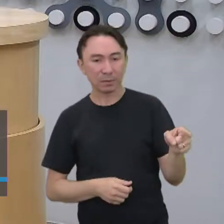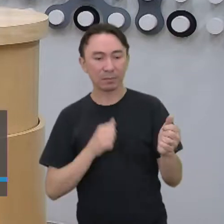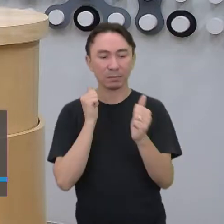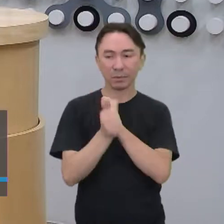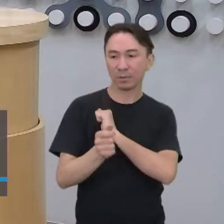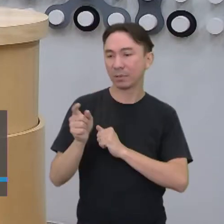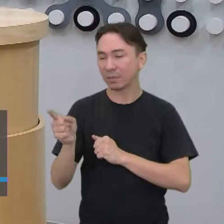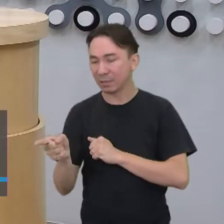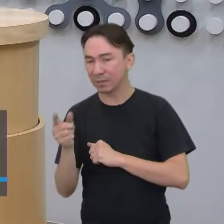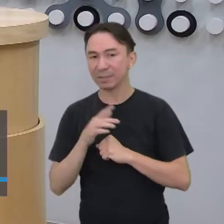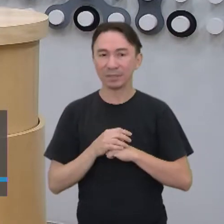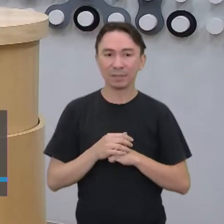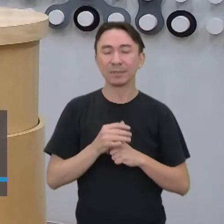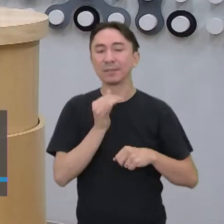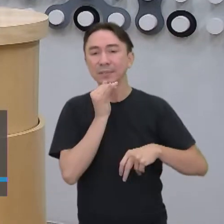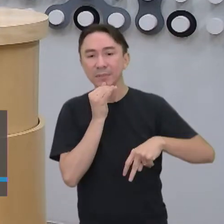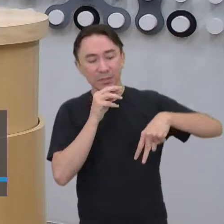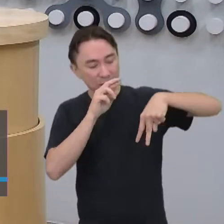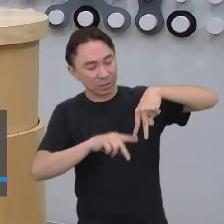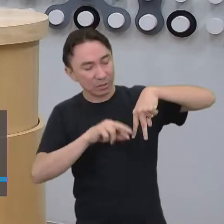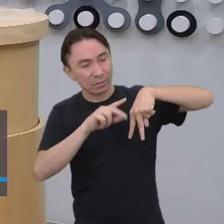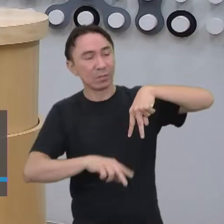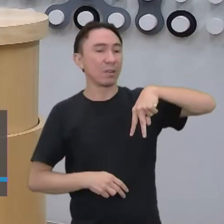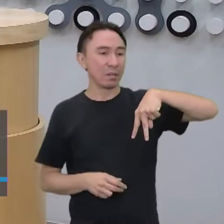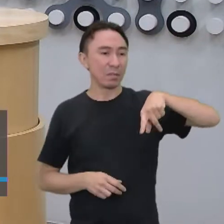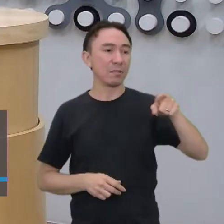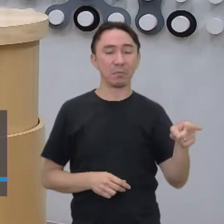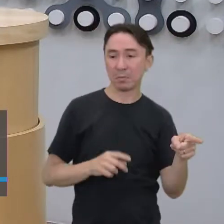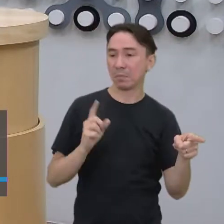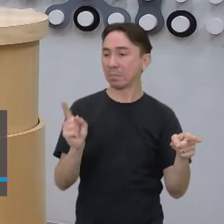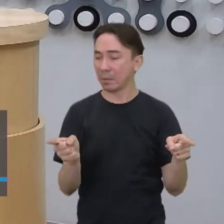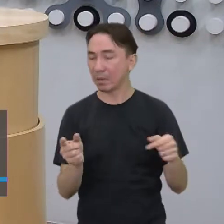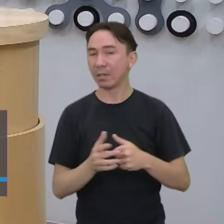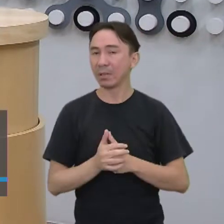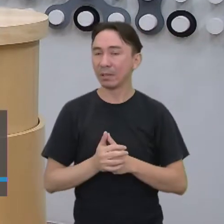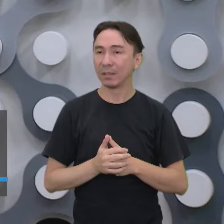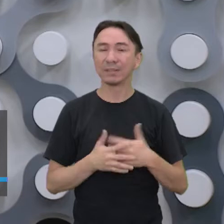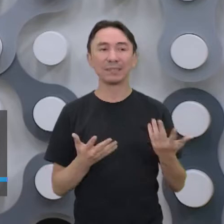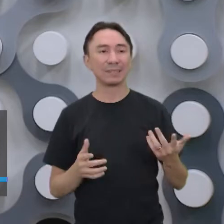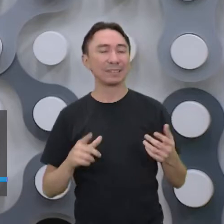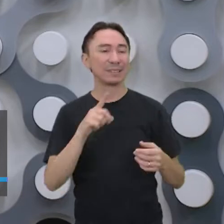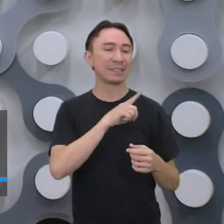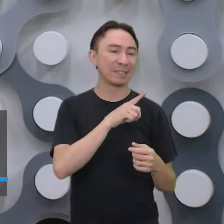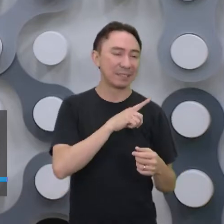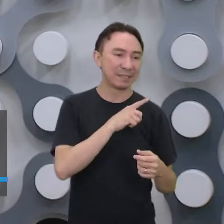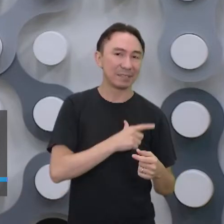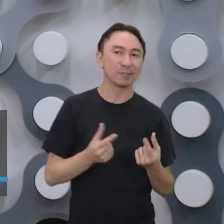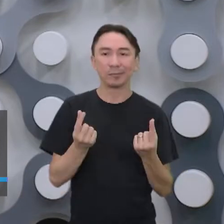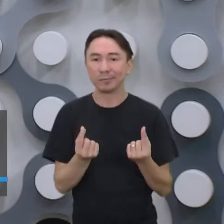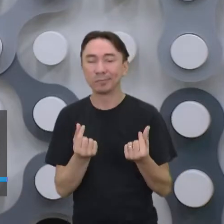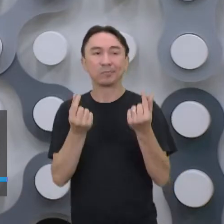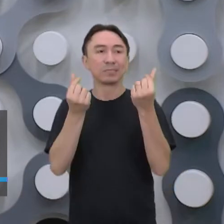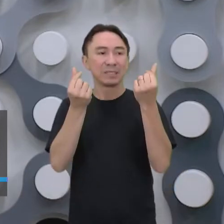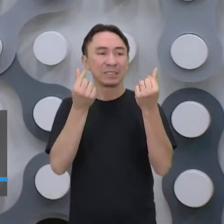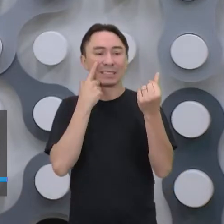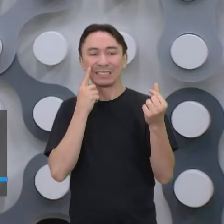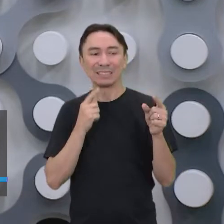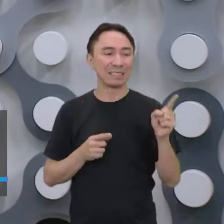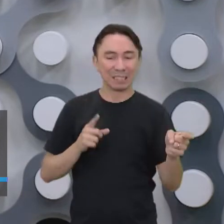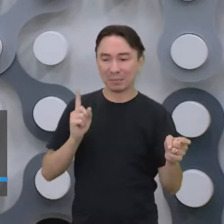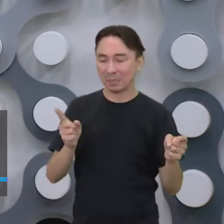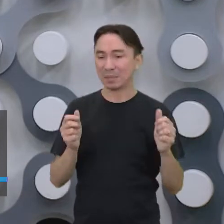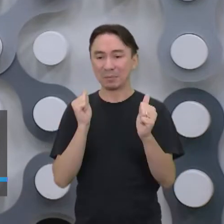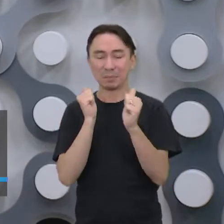gênero, quando tratávamos da questão financeira, do posicionamento desse